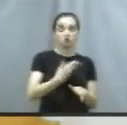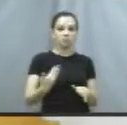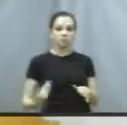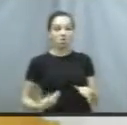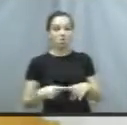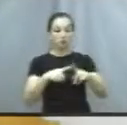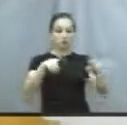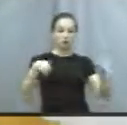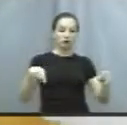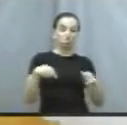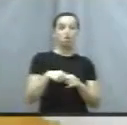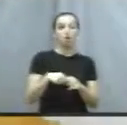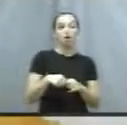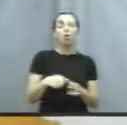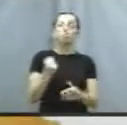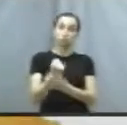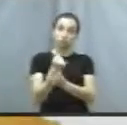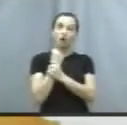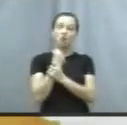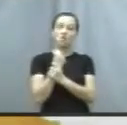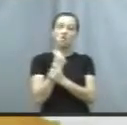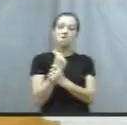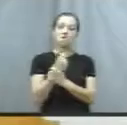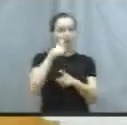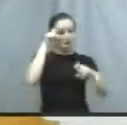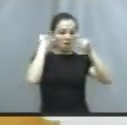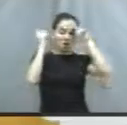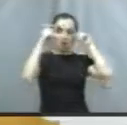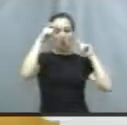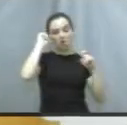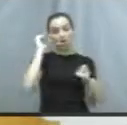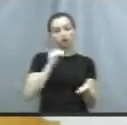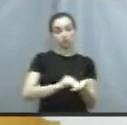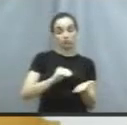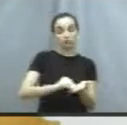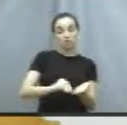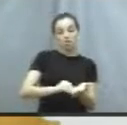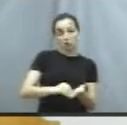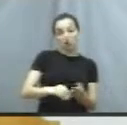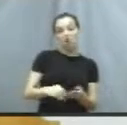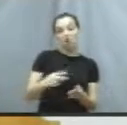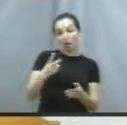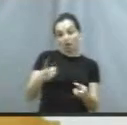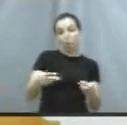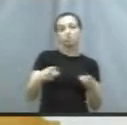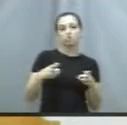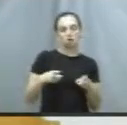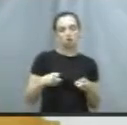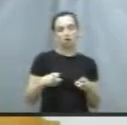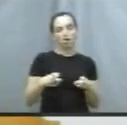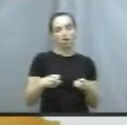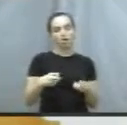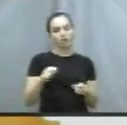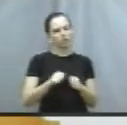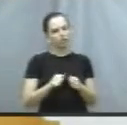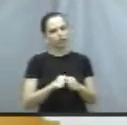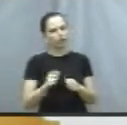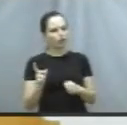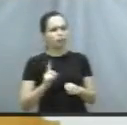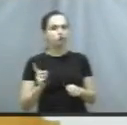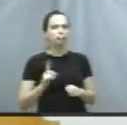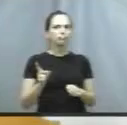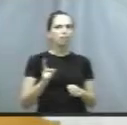determinados tipos de crime, onde o próprio secretário reconheceu. E isso não está sendo feito. Nós falamos aqui